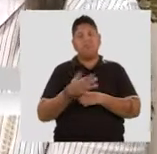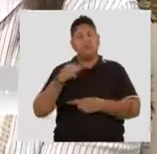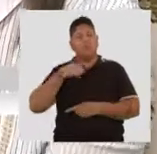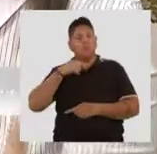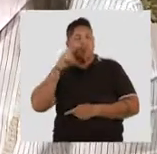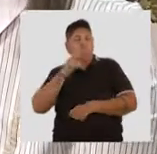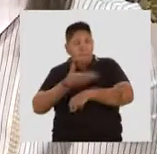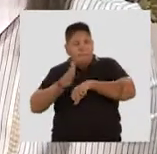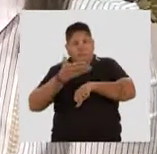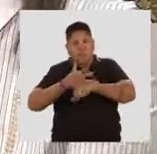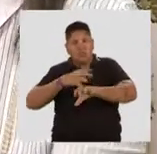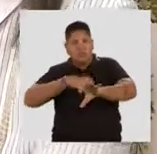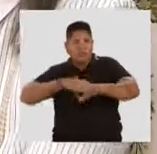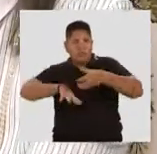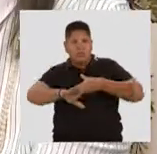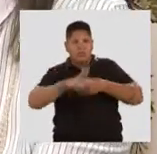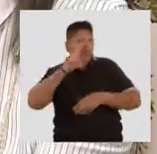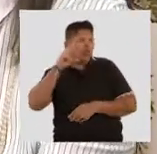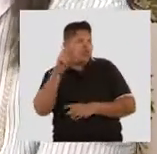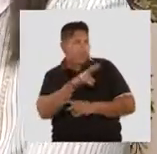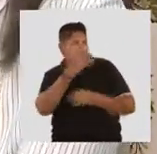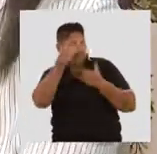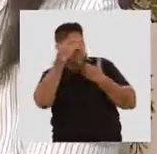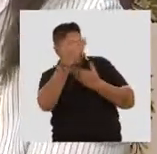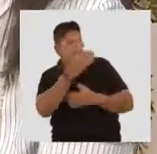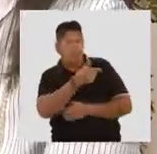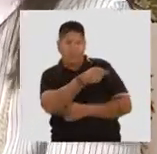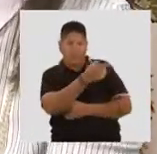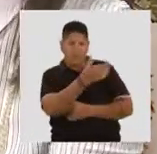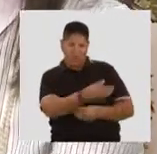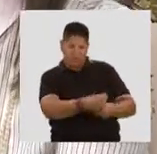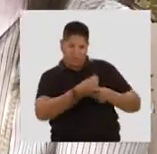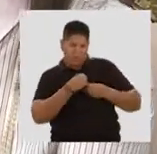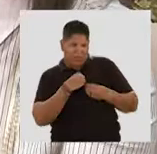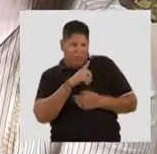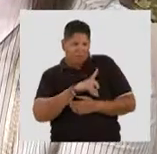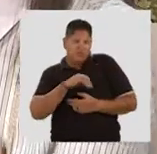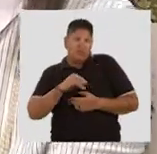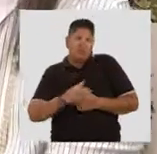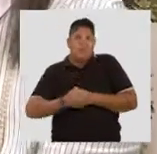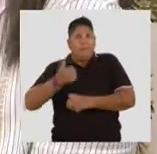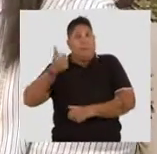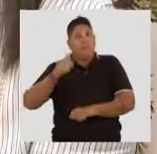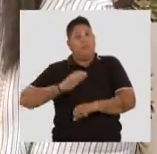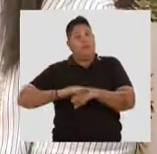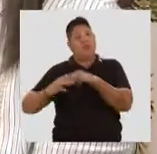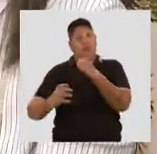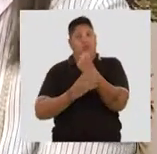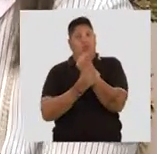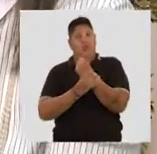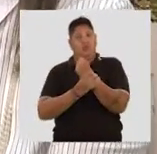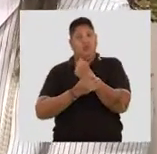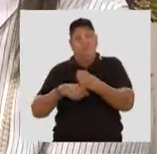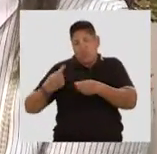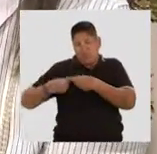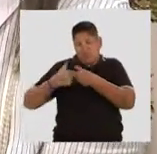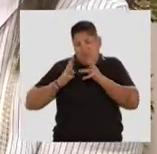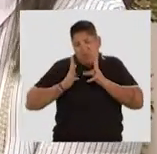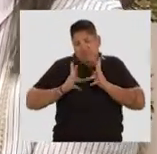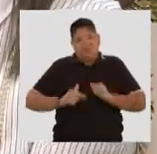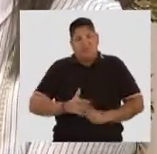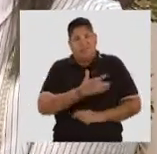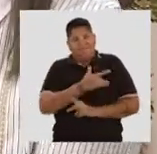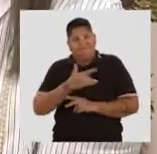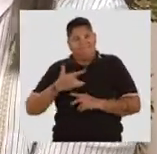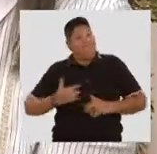altruísmo, de olhar no entorno e agradecer aquele trabalhador que deixa o seu dia mais tranquilo, mais seguro, a sua cidade mais limpa,